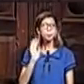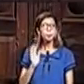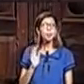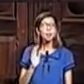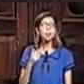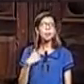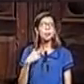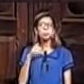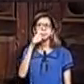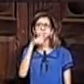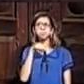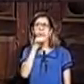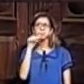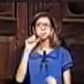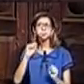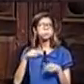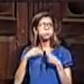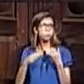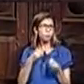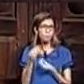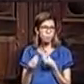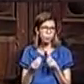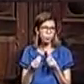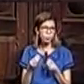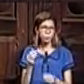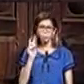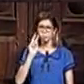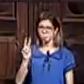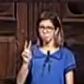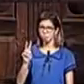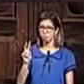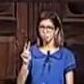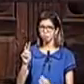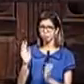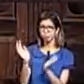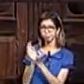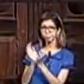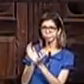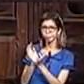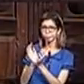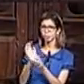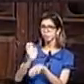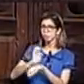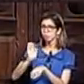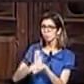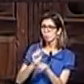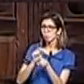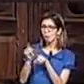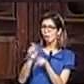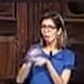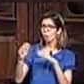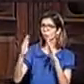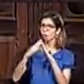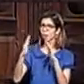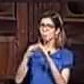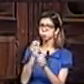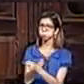sacrifício, quando você olha lá, um órgão estadual alugando uma casa que ocupa uma meia